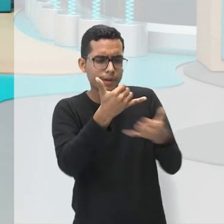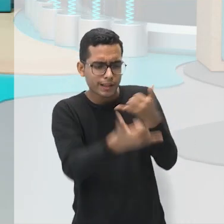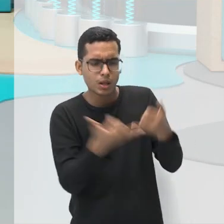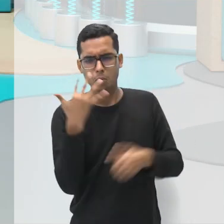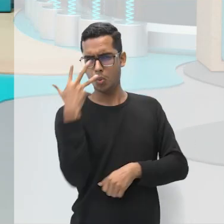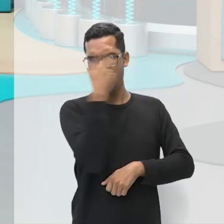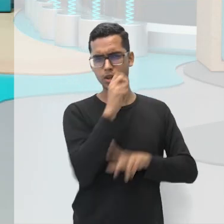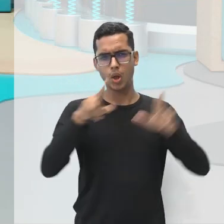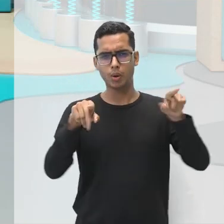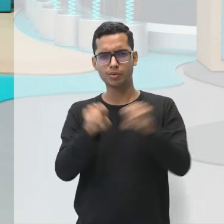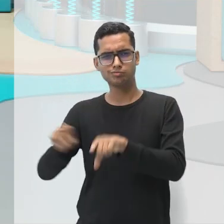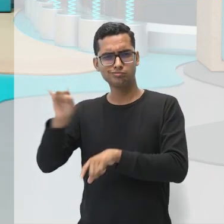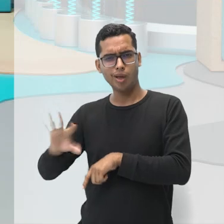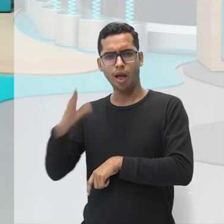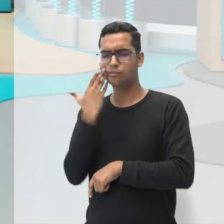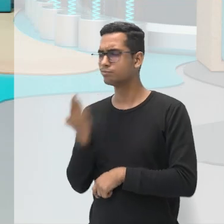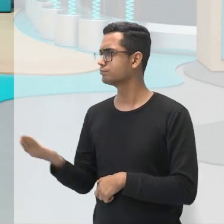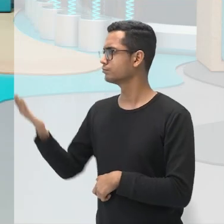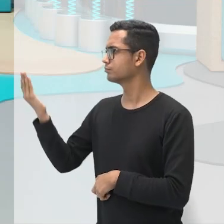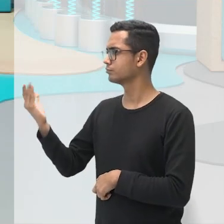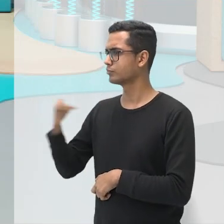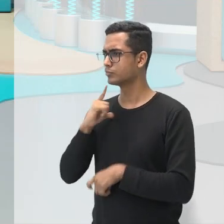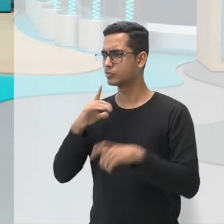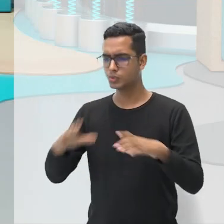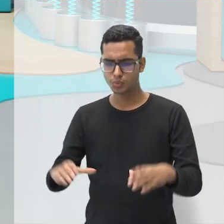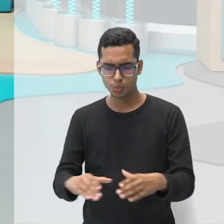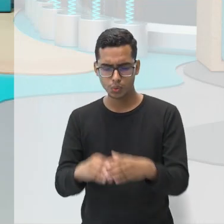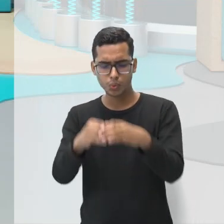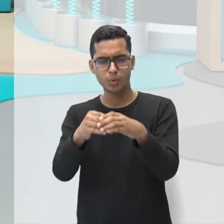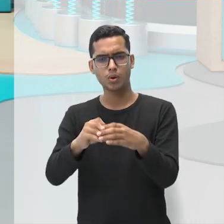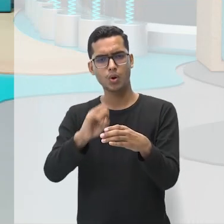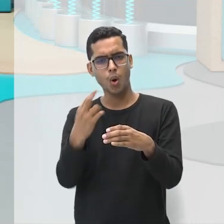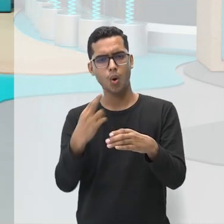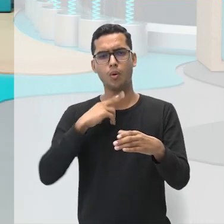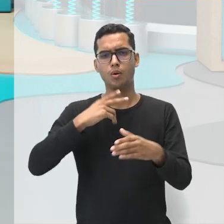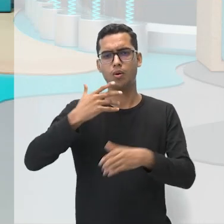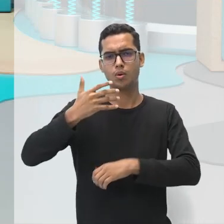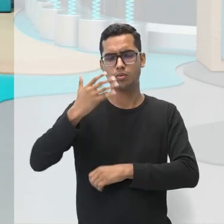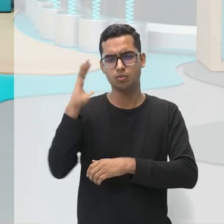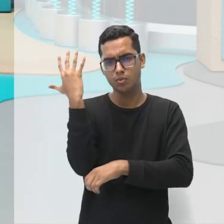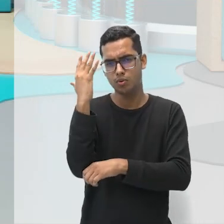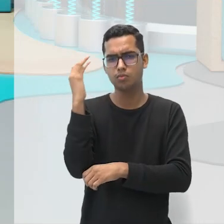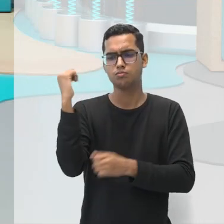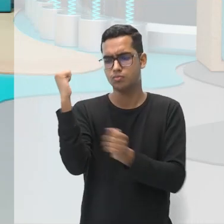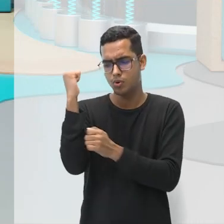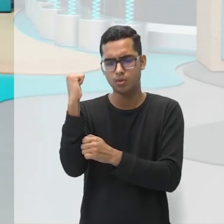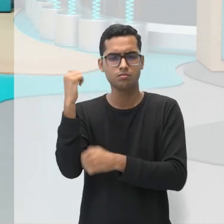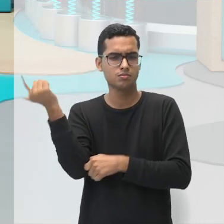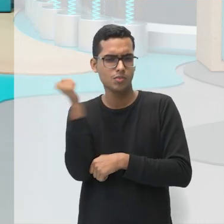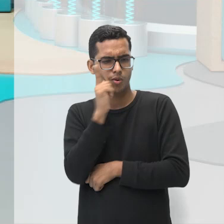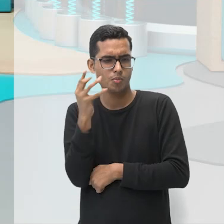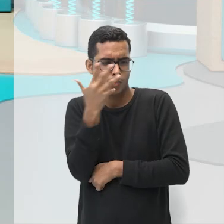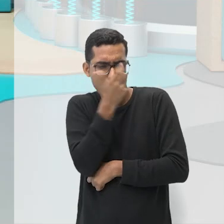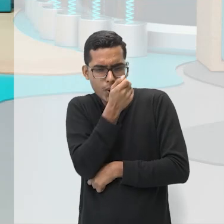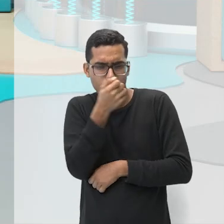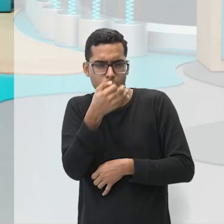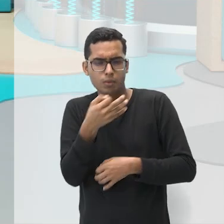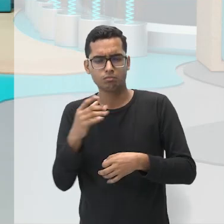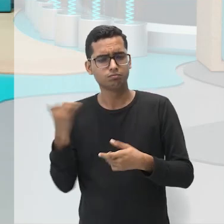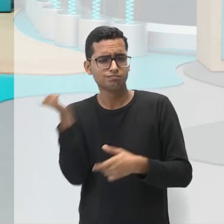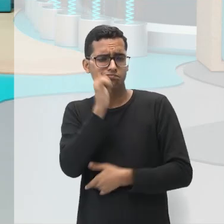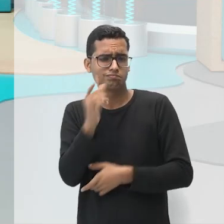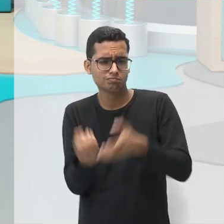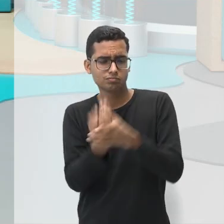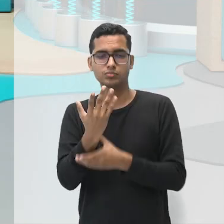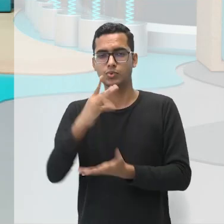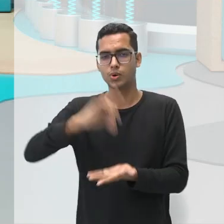aparece aqui na imagem, com o cone, com as argolas bonitas, ou esse de madeira aqui, bem bonitinho, a gente consegue produzir